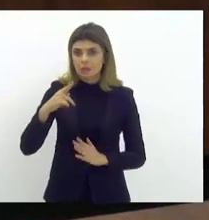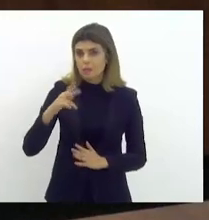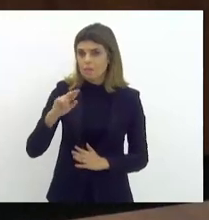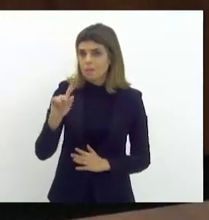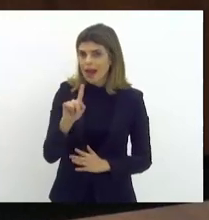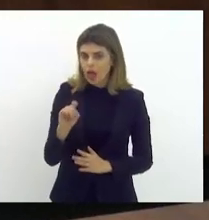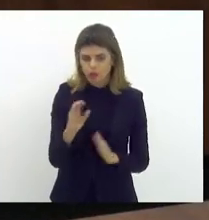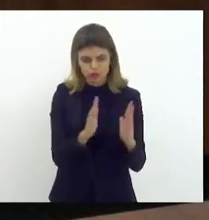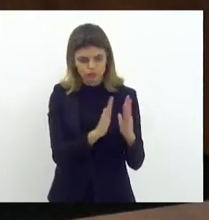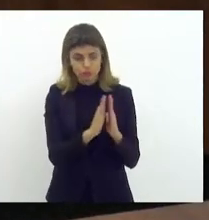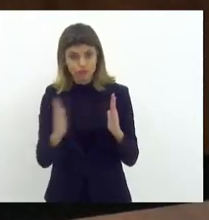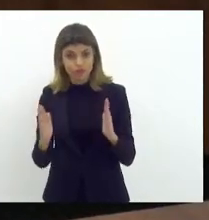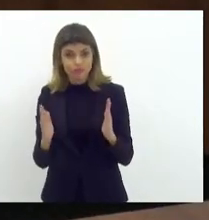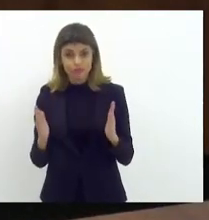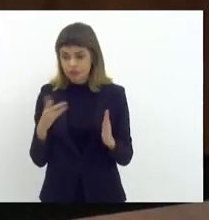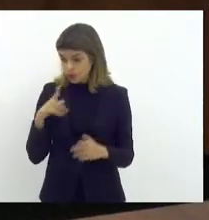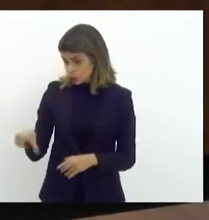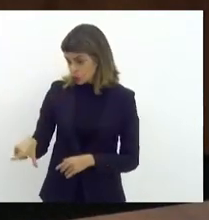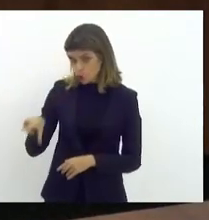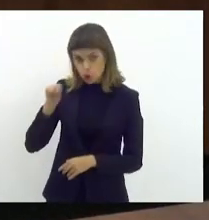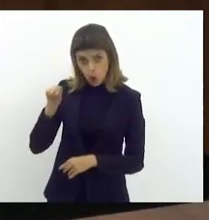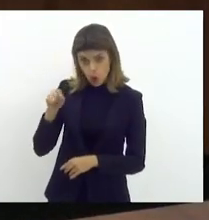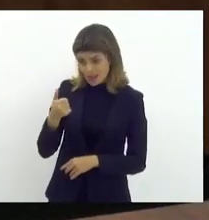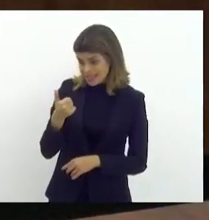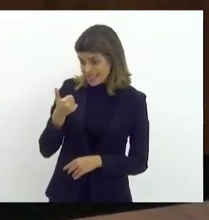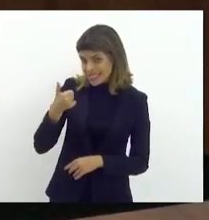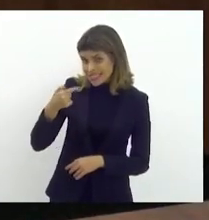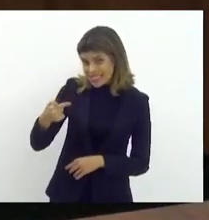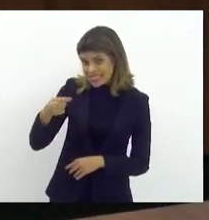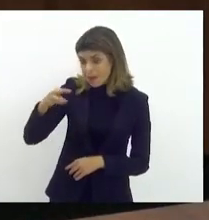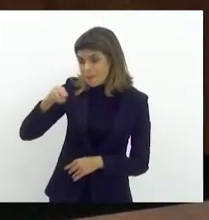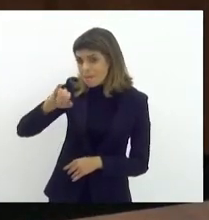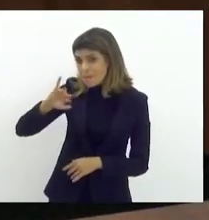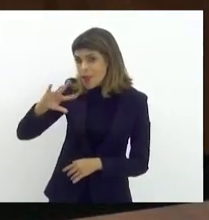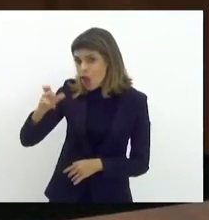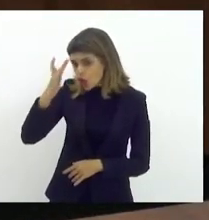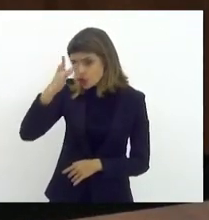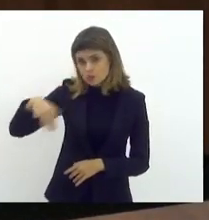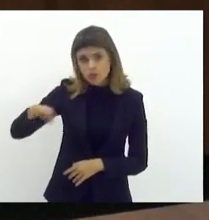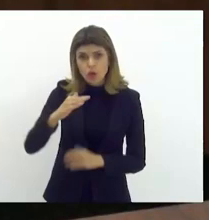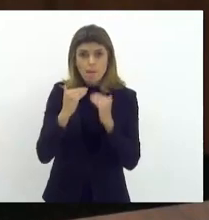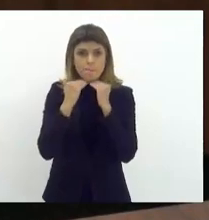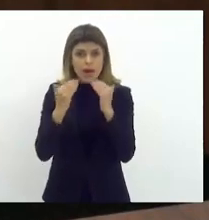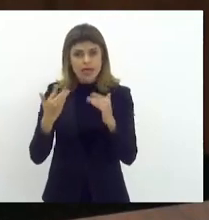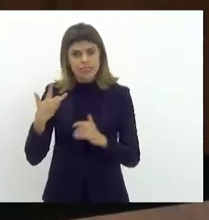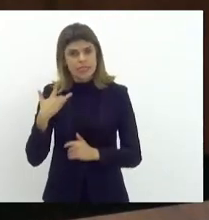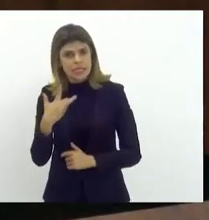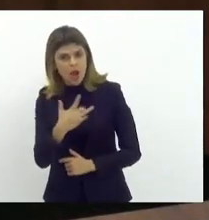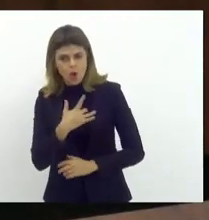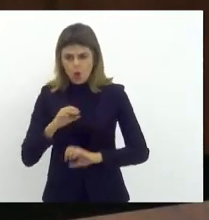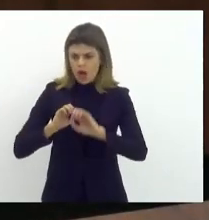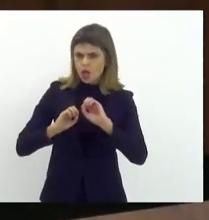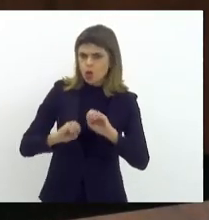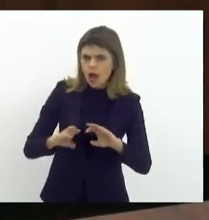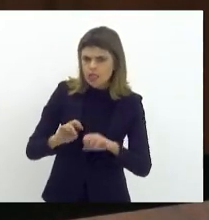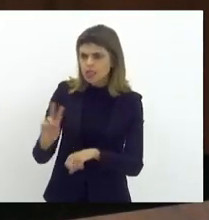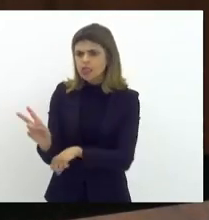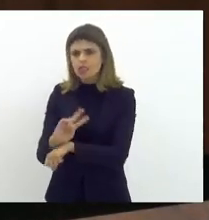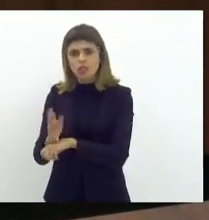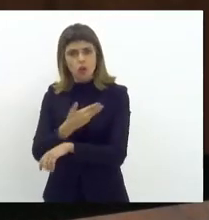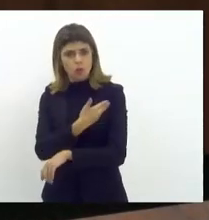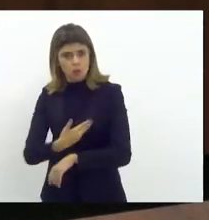a escolha ou a gente deixa 17 milhões de Fluminense sem saúde sem educação sem segurança pública